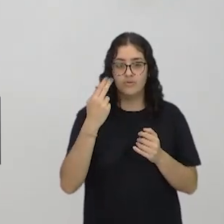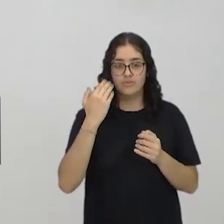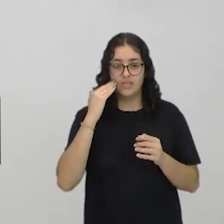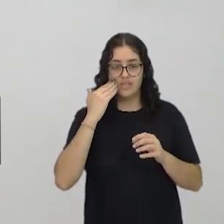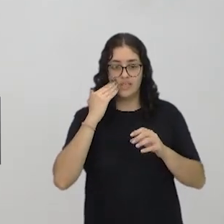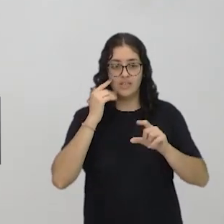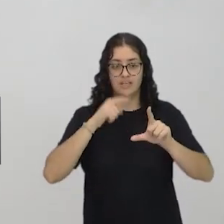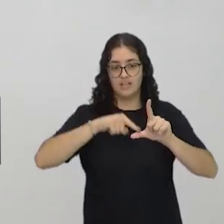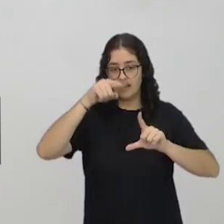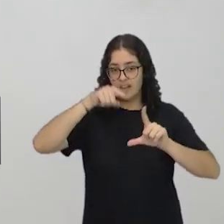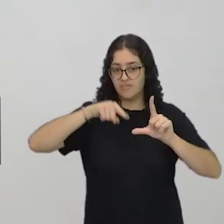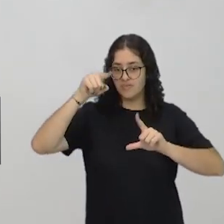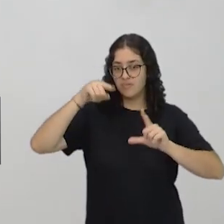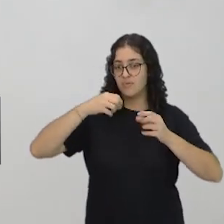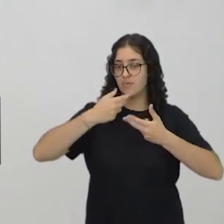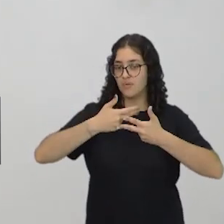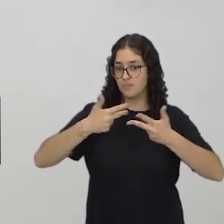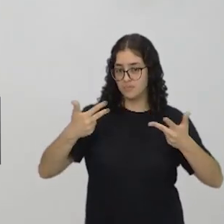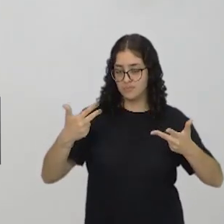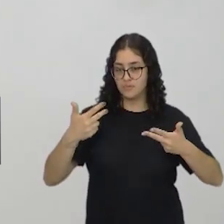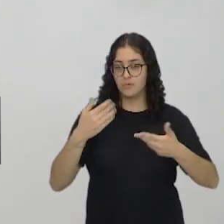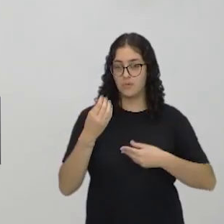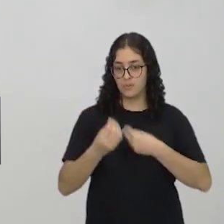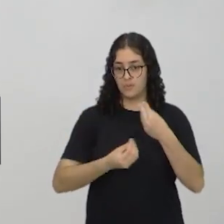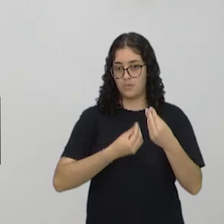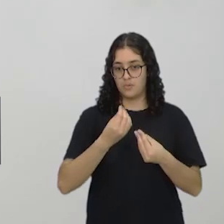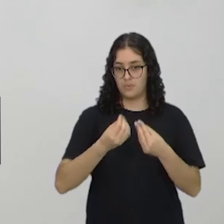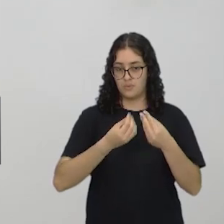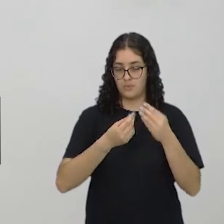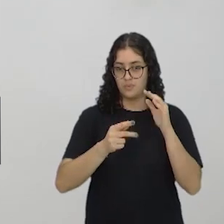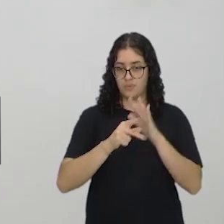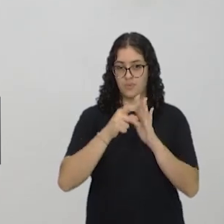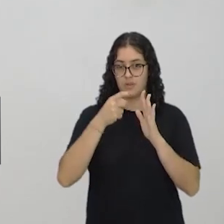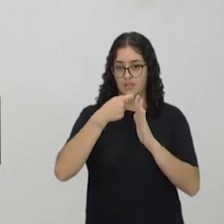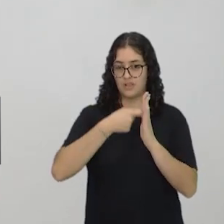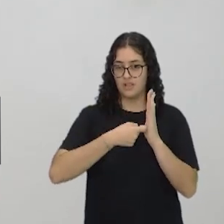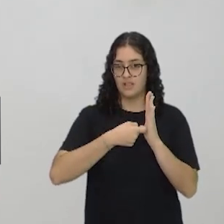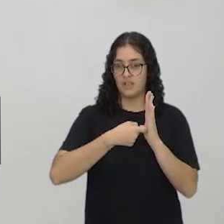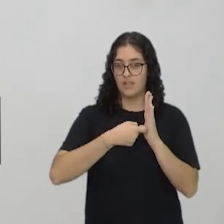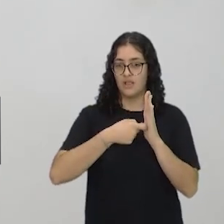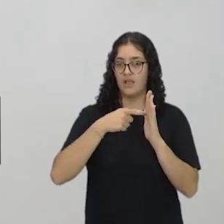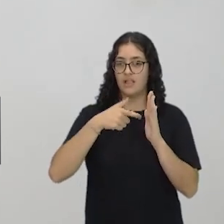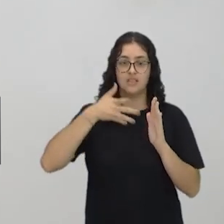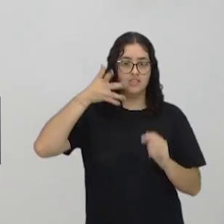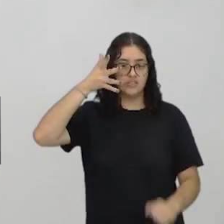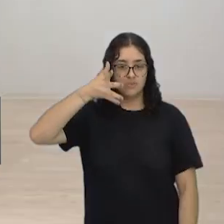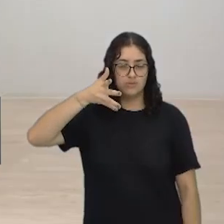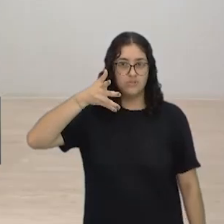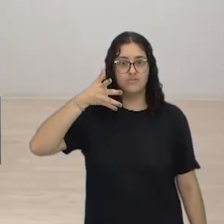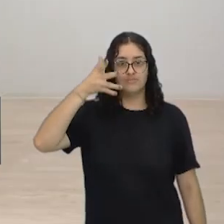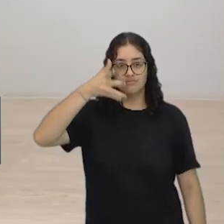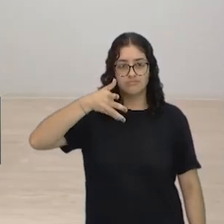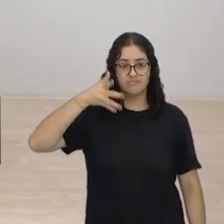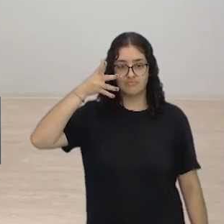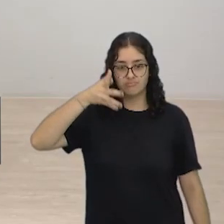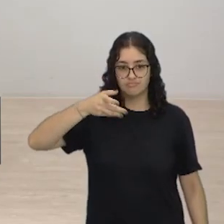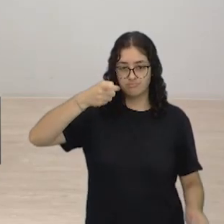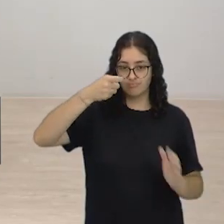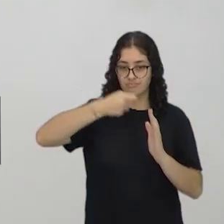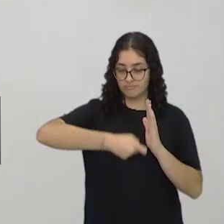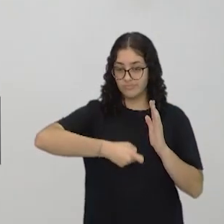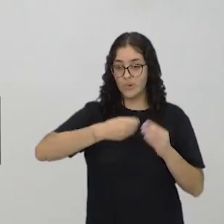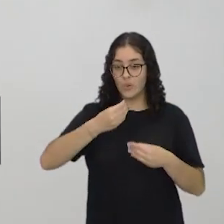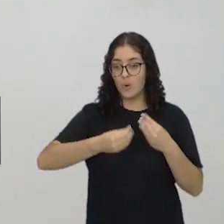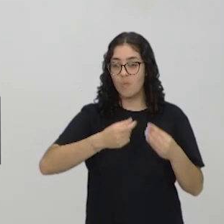de gráfico ou entender esses dados em um texto, como que a gente fala? Um texto discursivo aí? Como é que a gente fala? Um texto discursivo. O